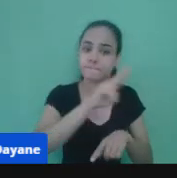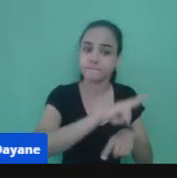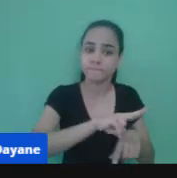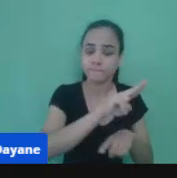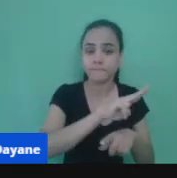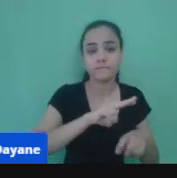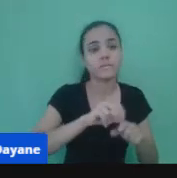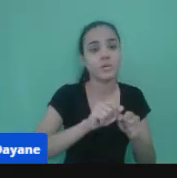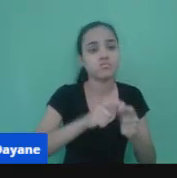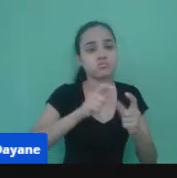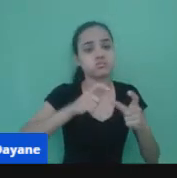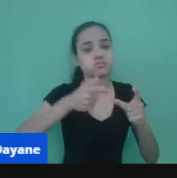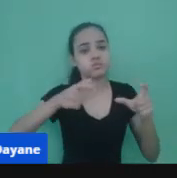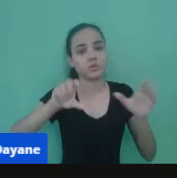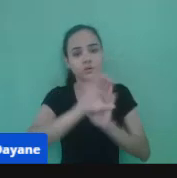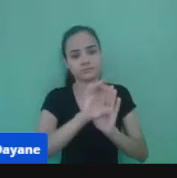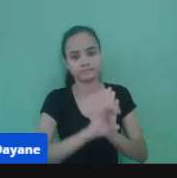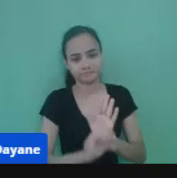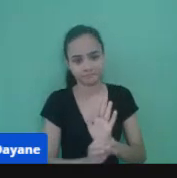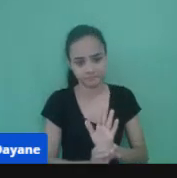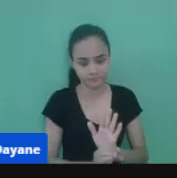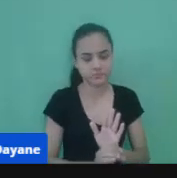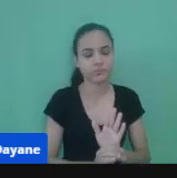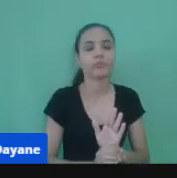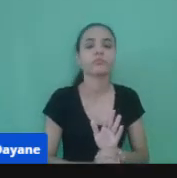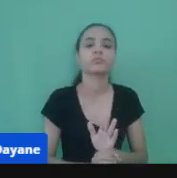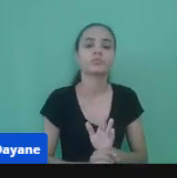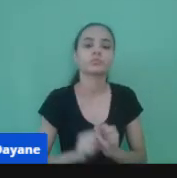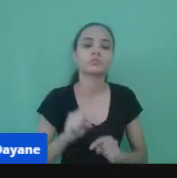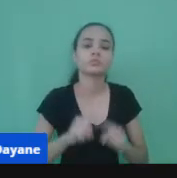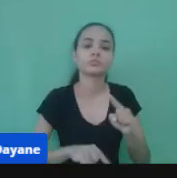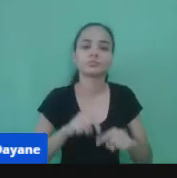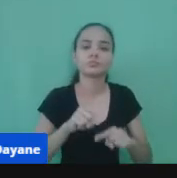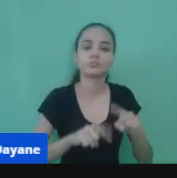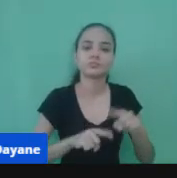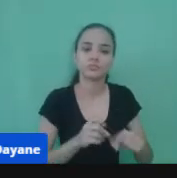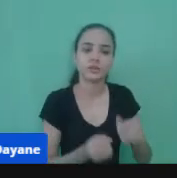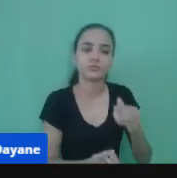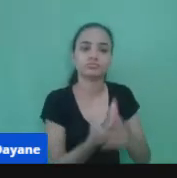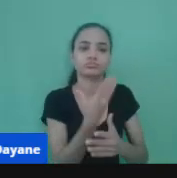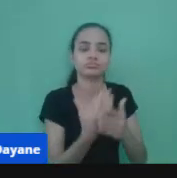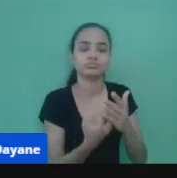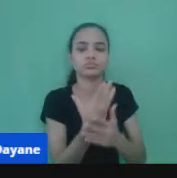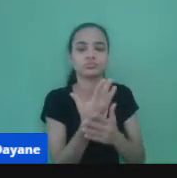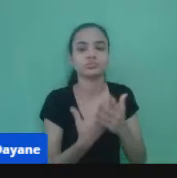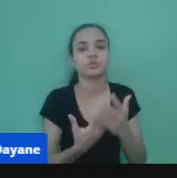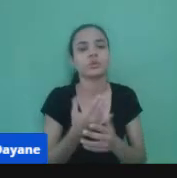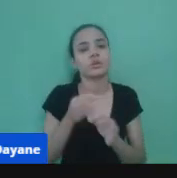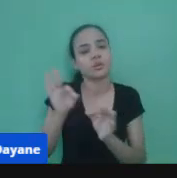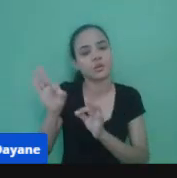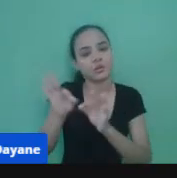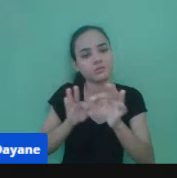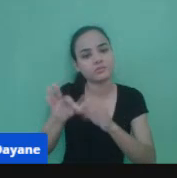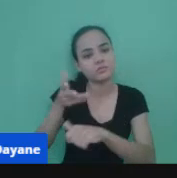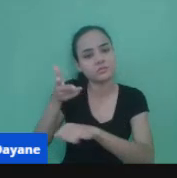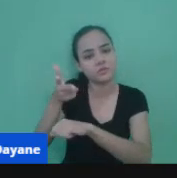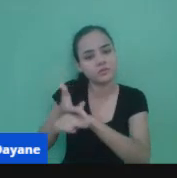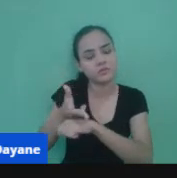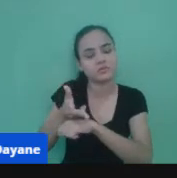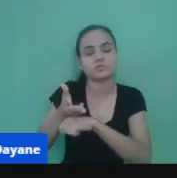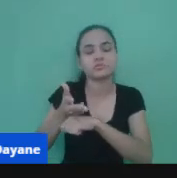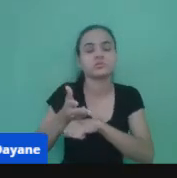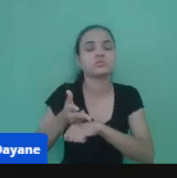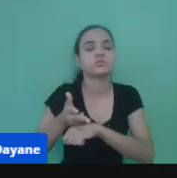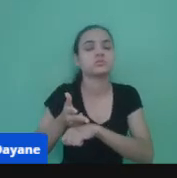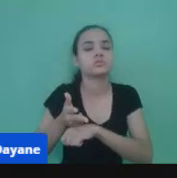da ampliação das ferramentas de criação, de edição, de compartilhamento de novos materiais, porque isso está na mão dos alunos hoje